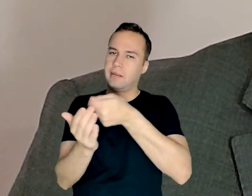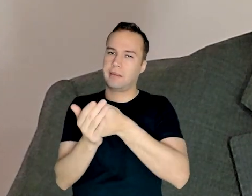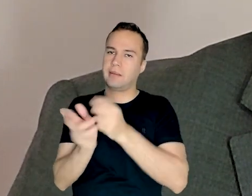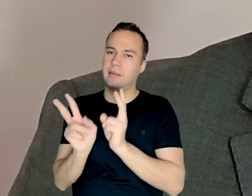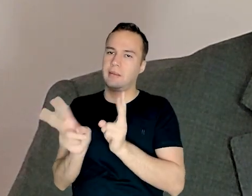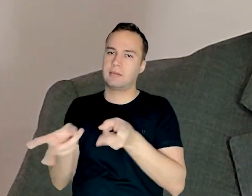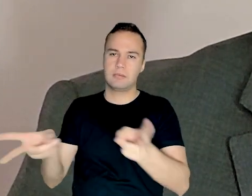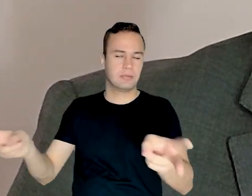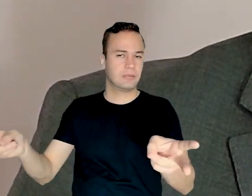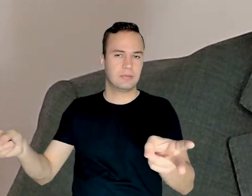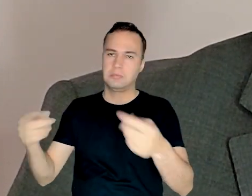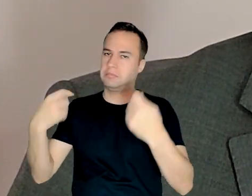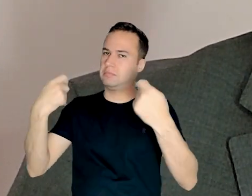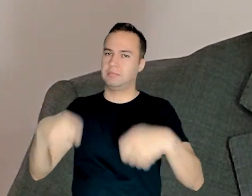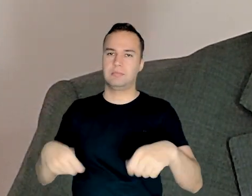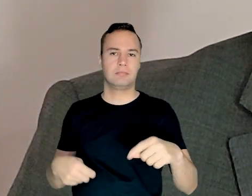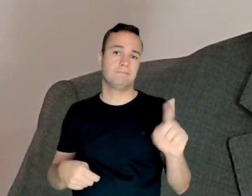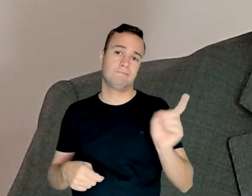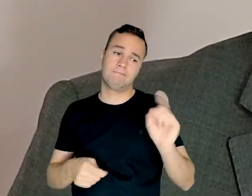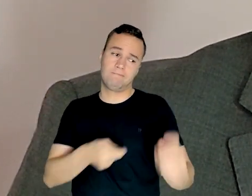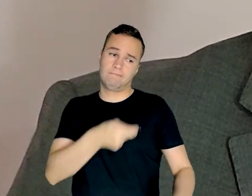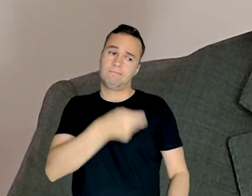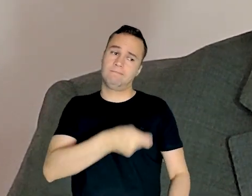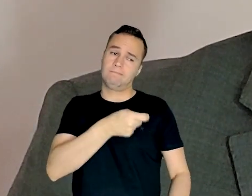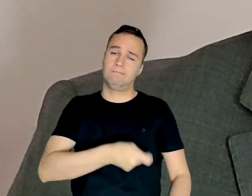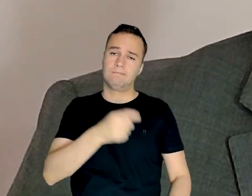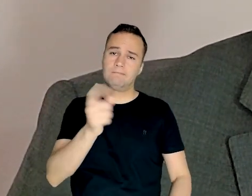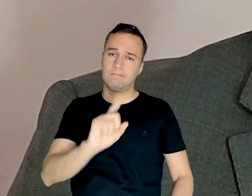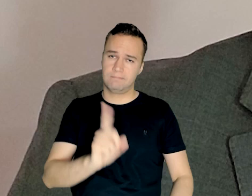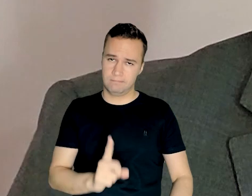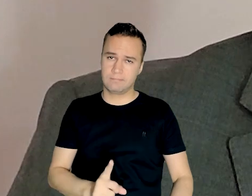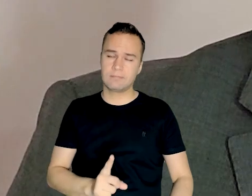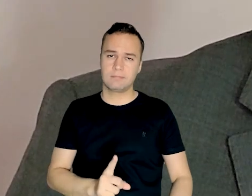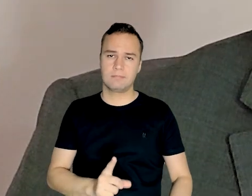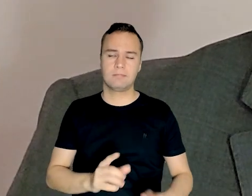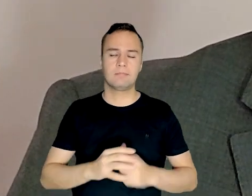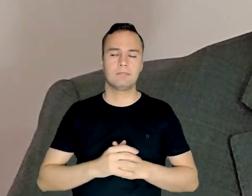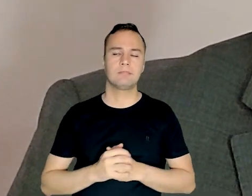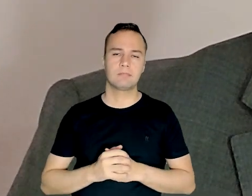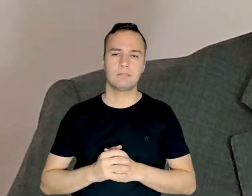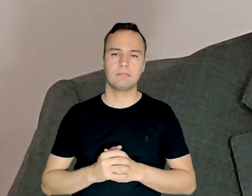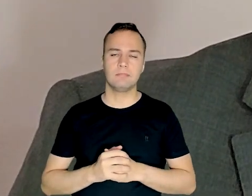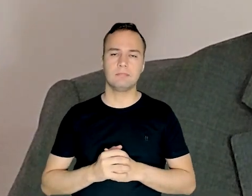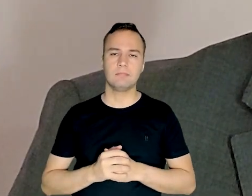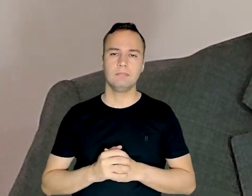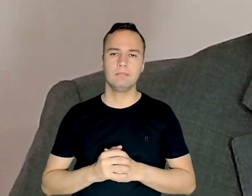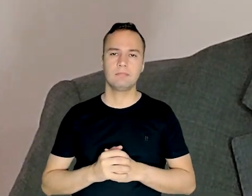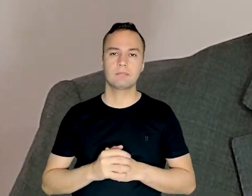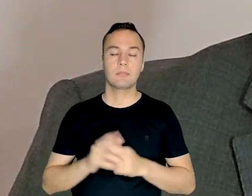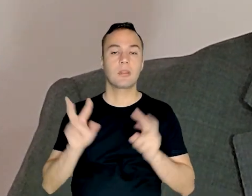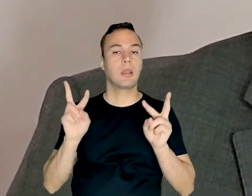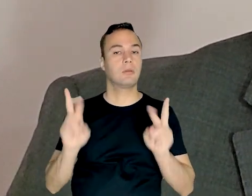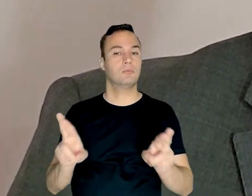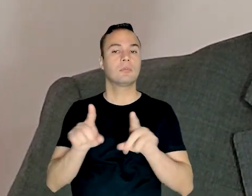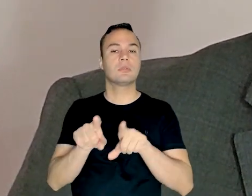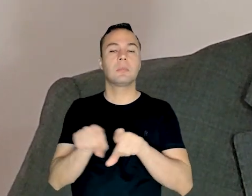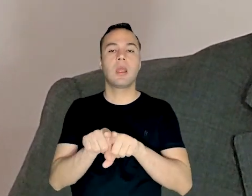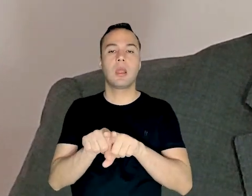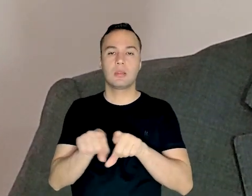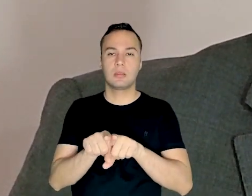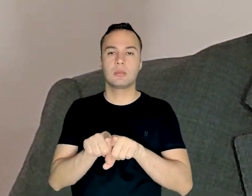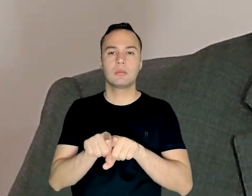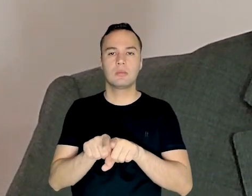a mantê-los durante o período em que o trabalhador se afastar do trabalho em virtude de uma doença mental. Da